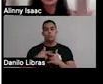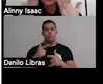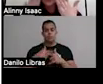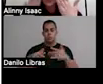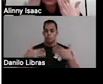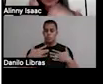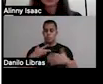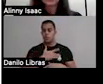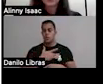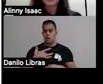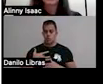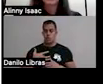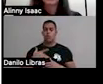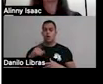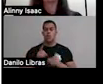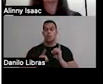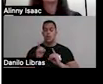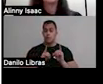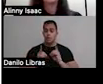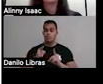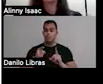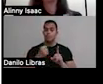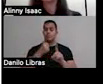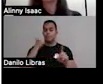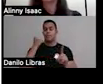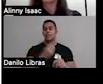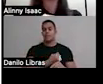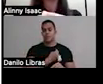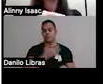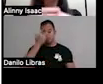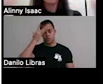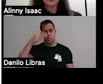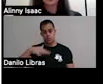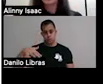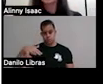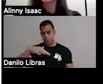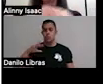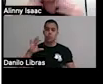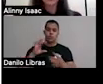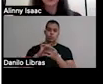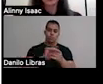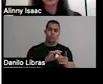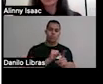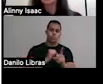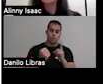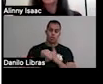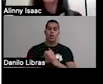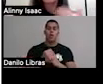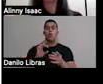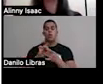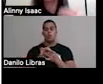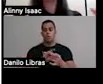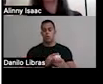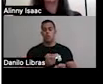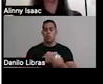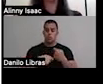saúde pública, porque a depressão, ela impacta a vida das pessoas, ela impacta no contexto social, no contexto econômico, então